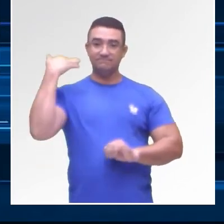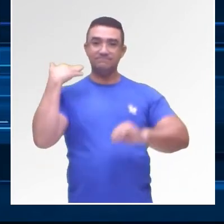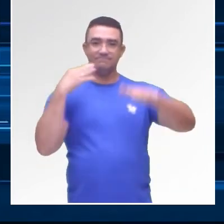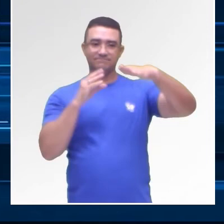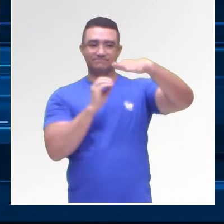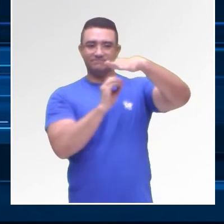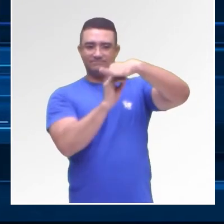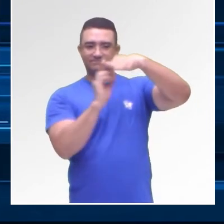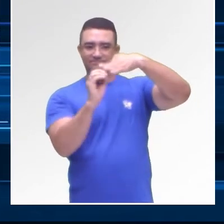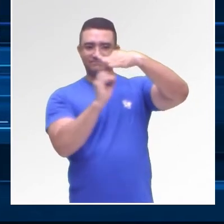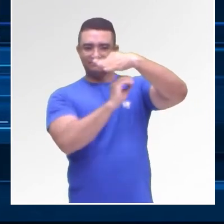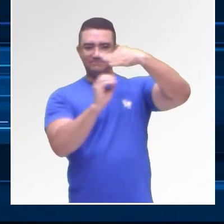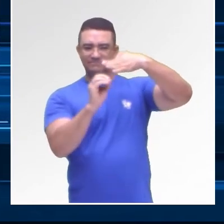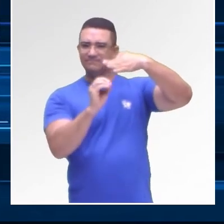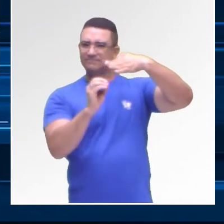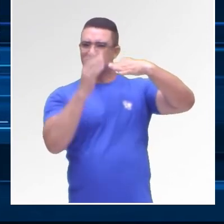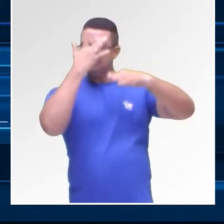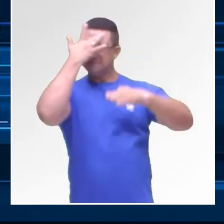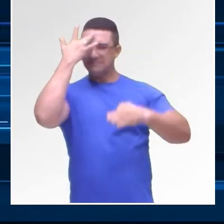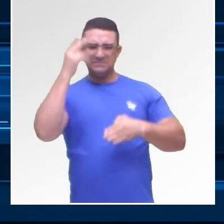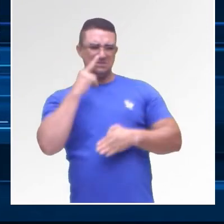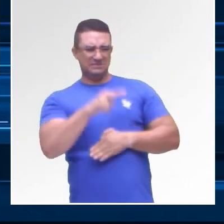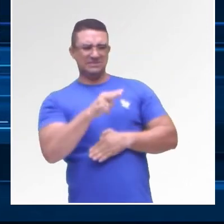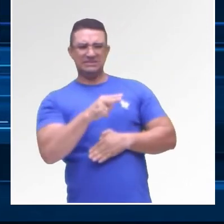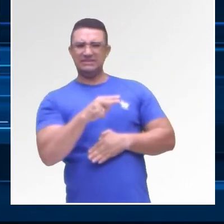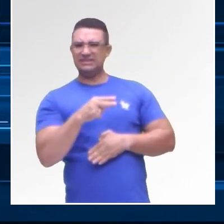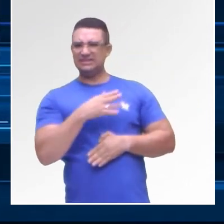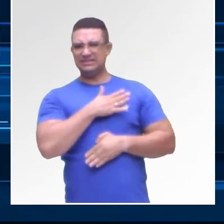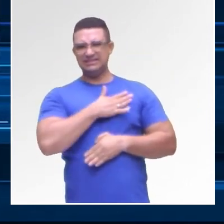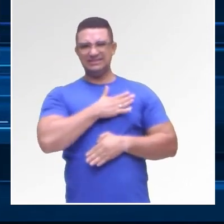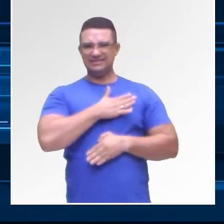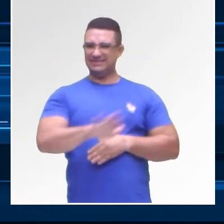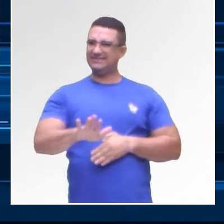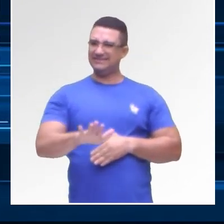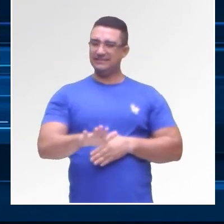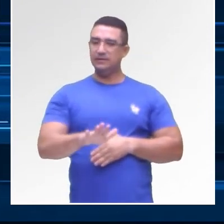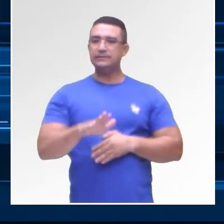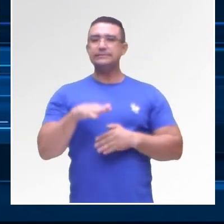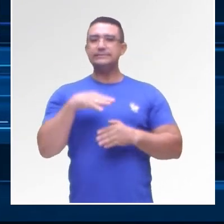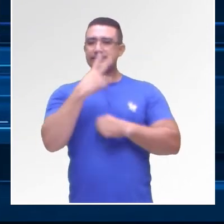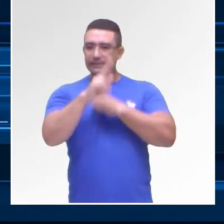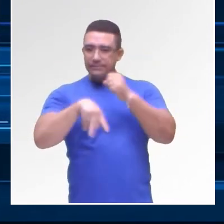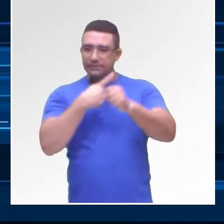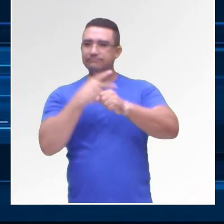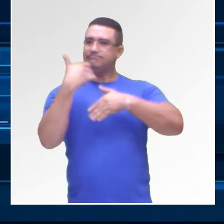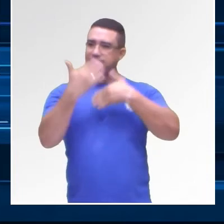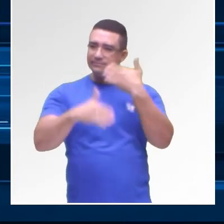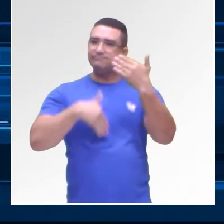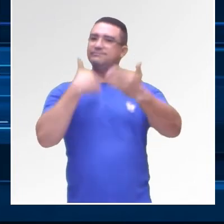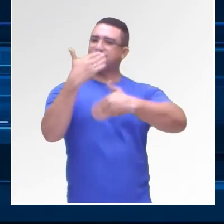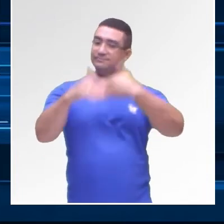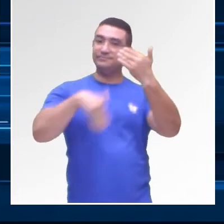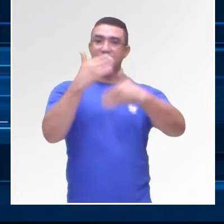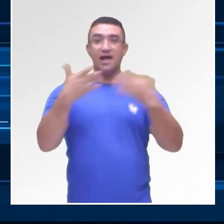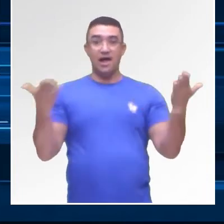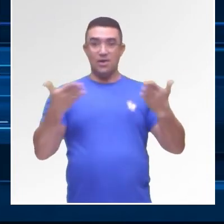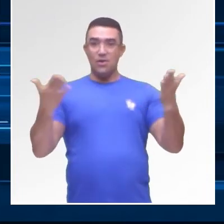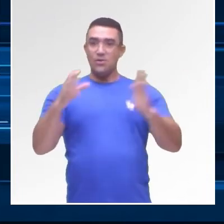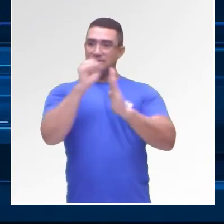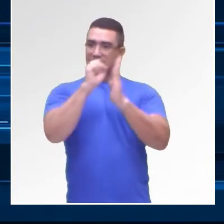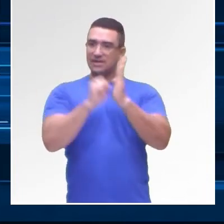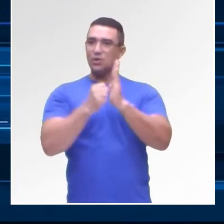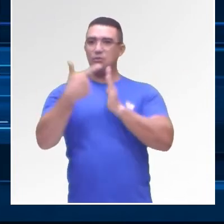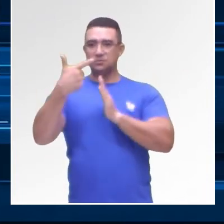pessoas não gostaram daquilo. Então, passou-se muito tempo até que finalmente agora no século XX